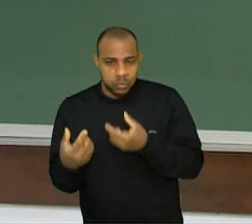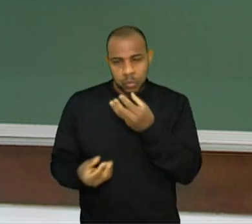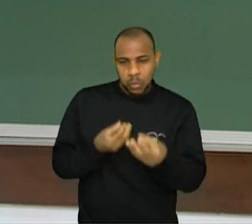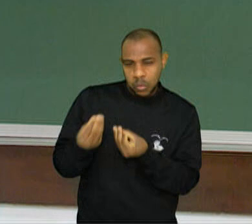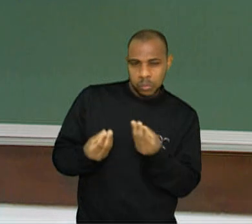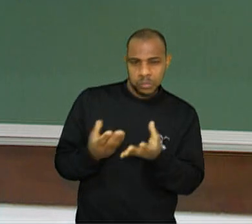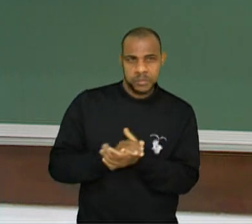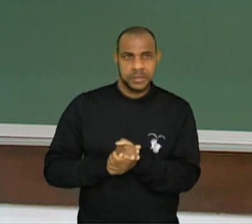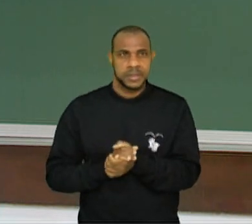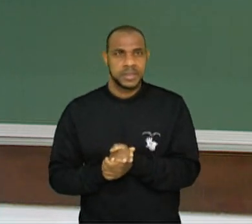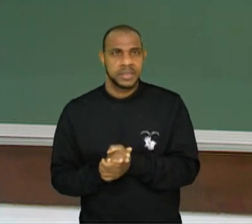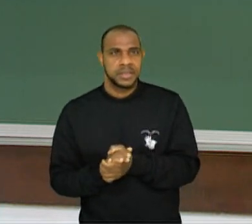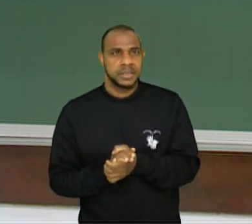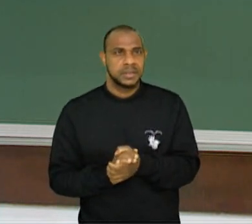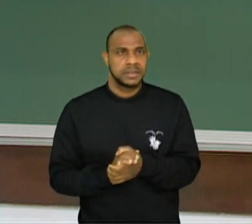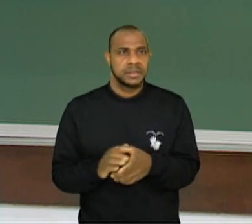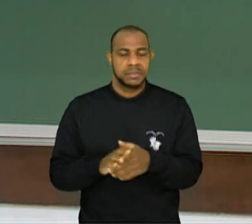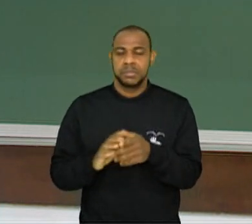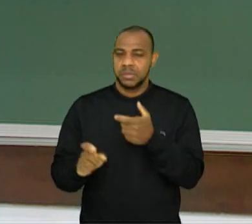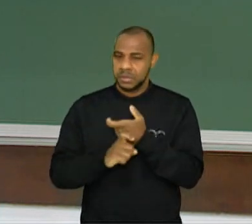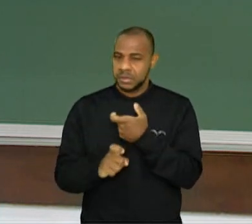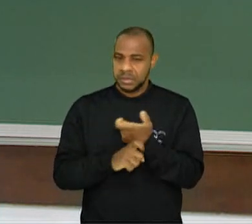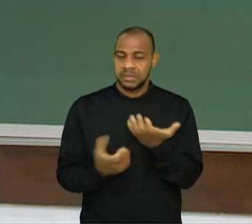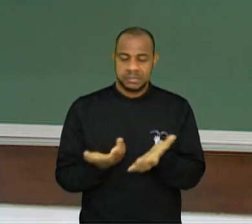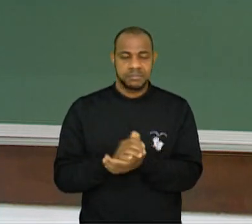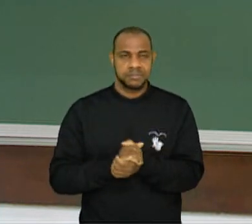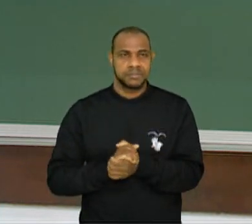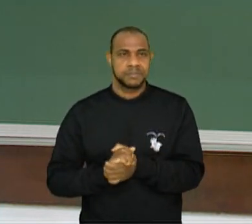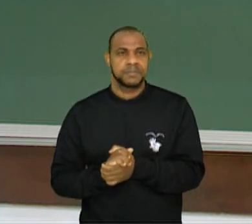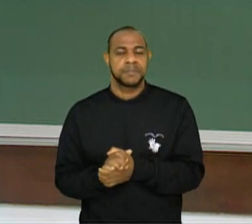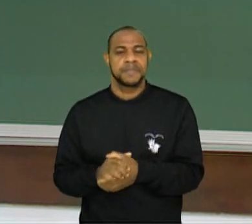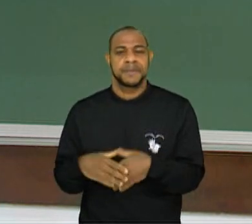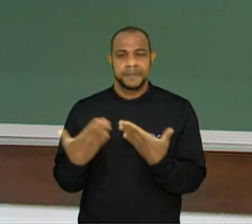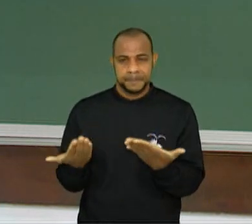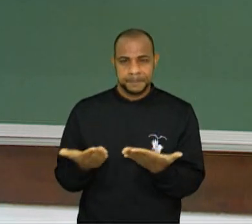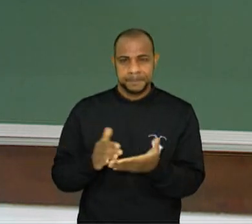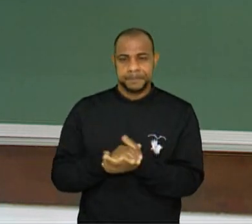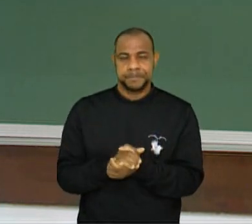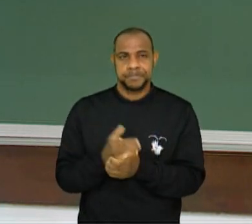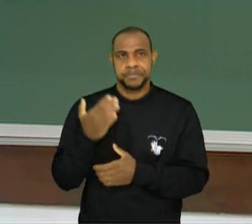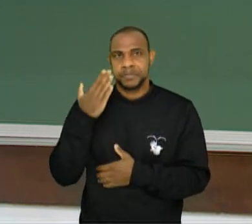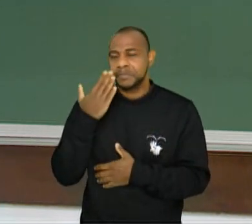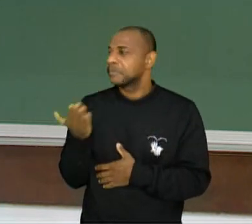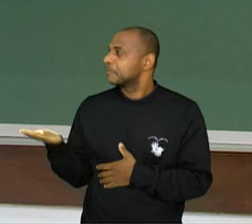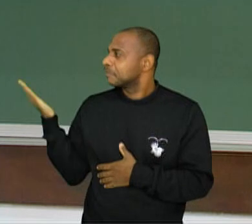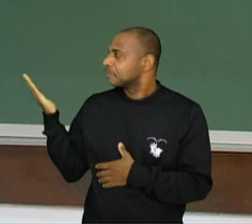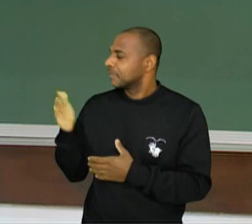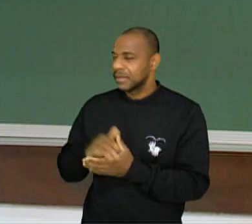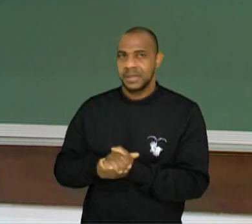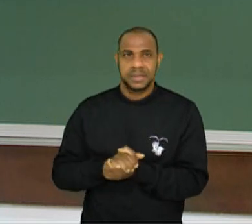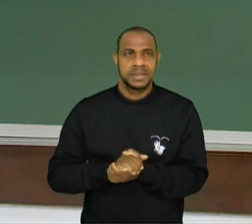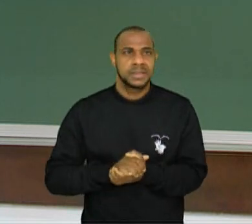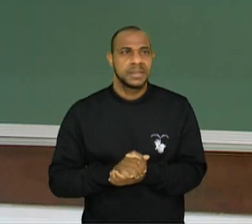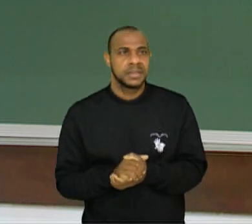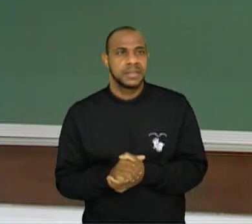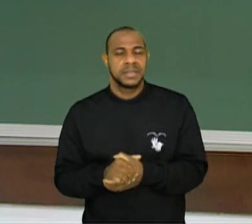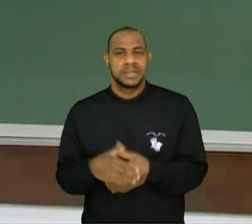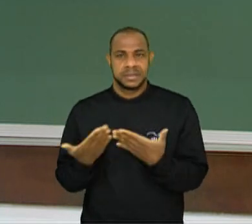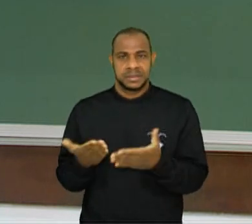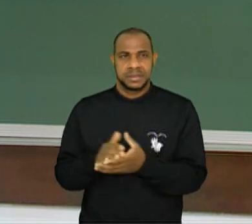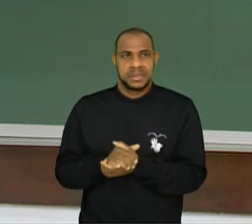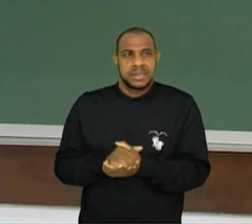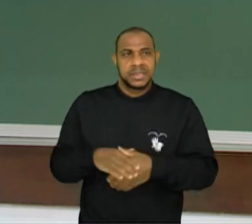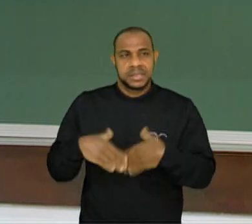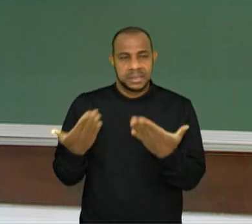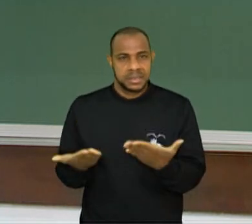do executivo, nós temos um governo que tende para o autoritarismo. Um símbolo do autoritarismo são os atos institucionais. Guarda essa